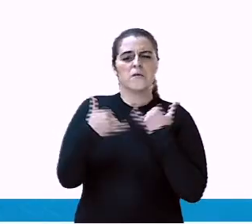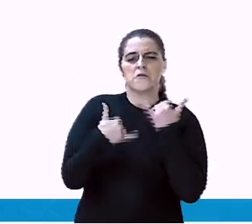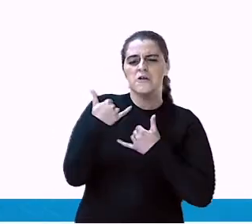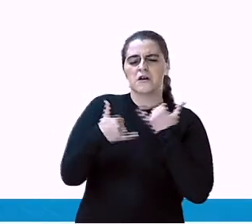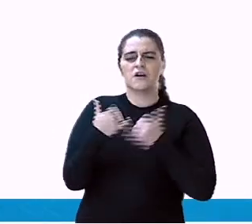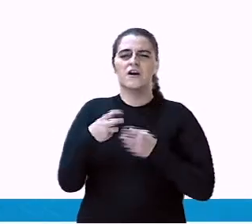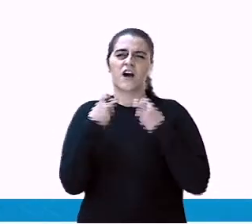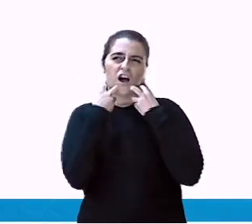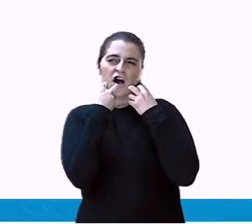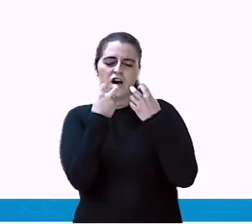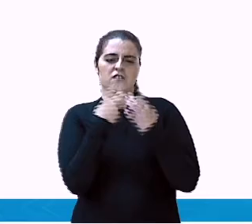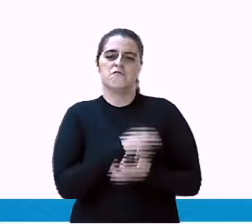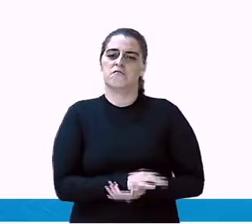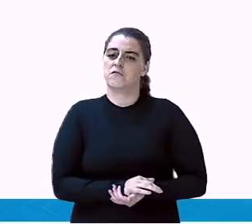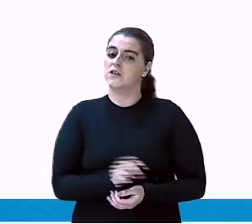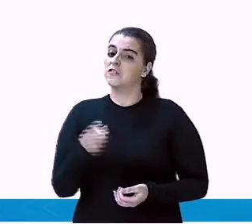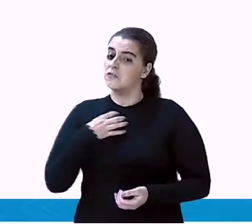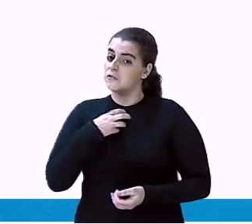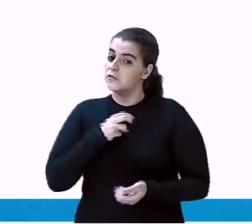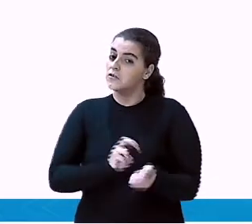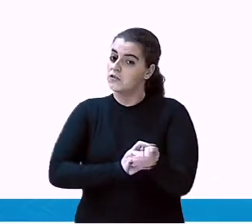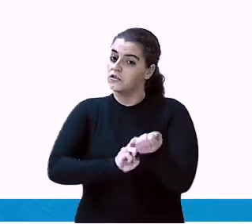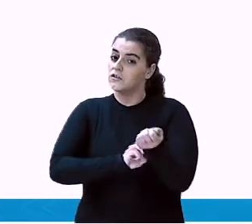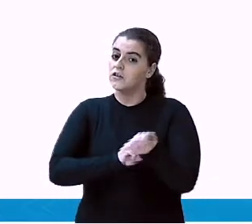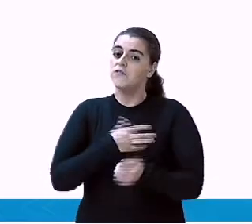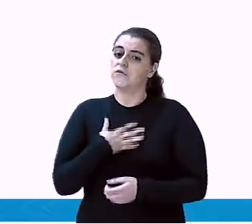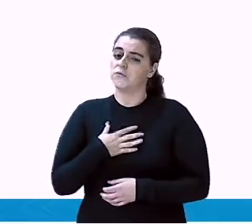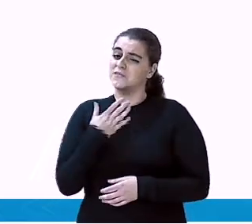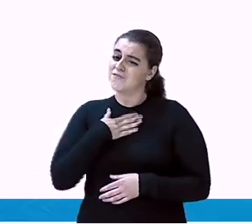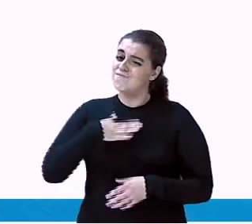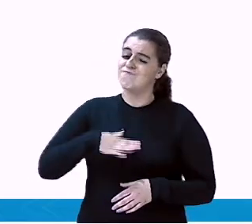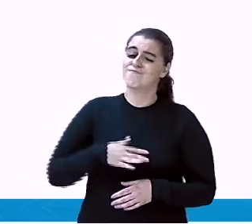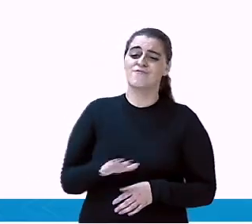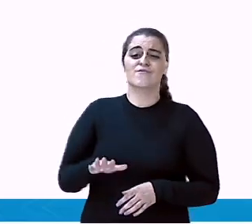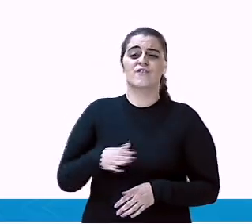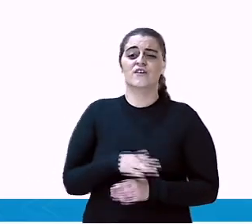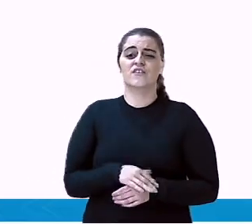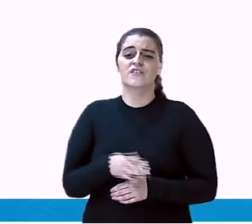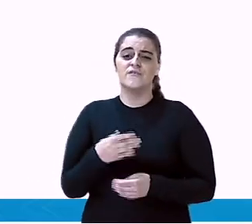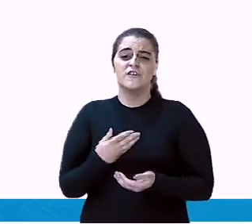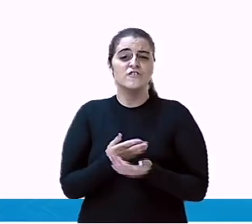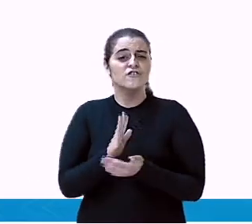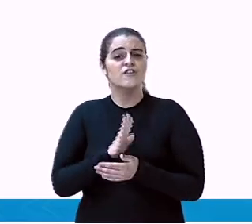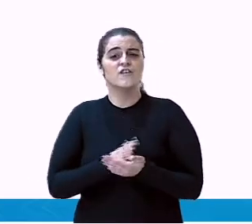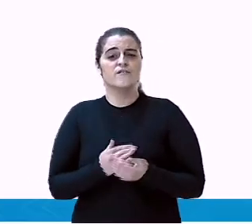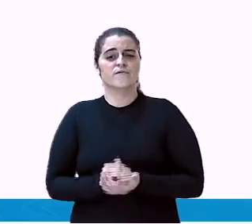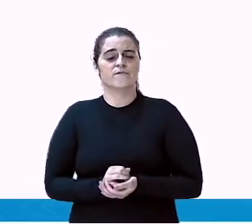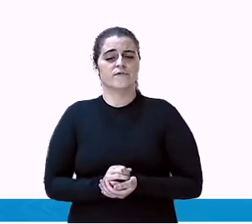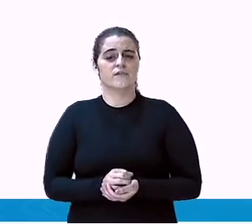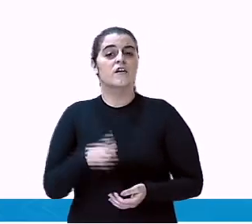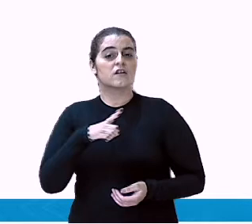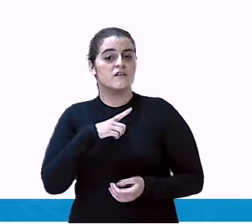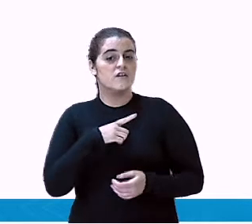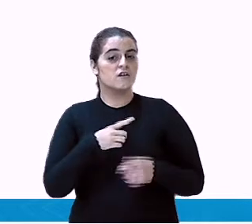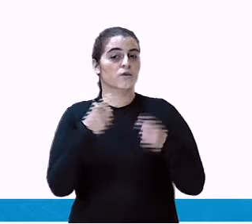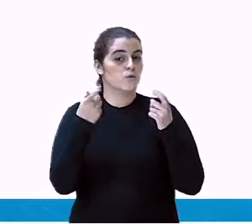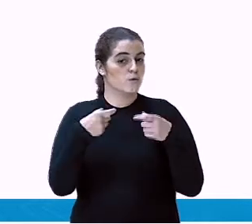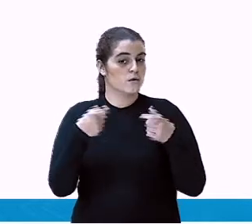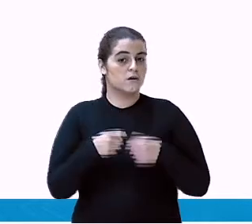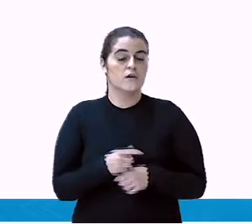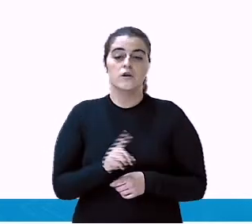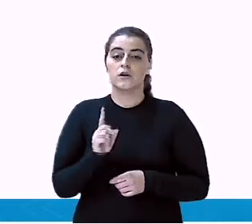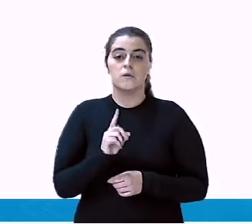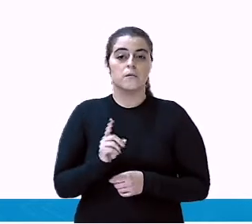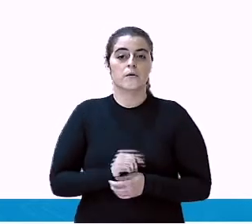barulhos. Isso também é um tipo de eco. Agora, tem ambientes que não pode e não gosta desse tipo de barulho, como,